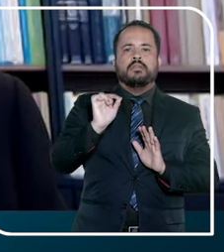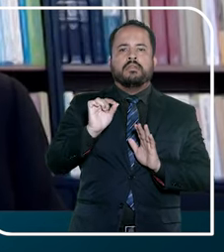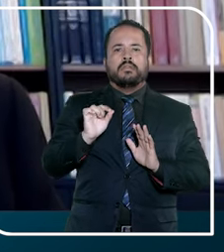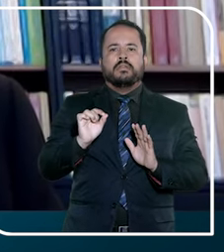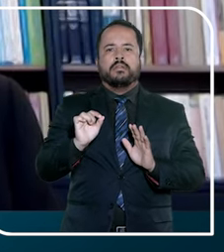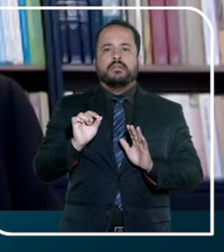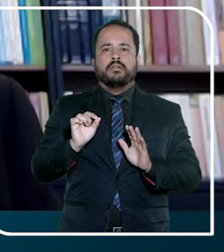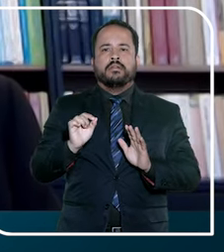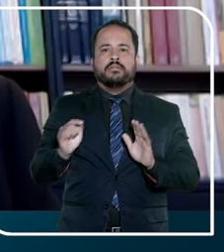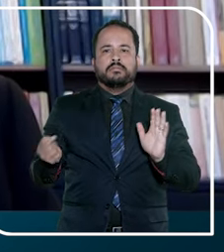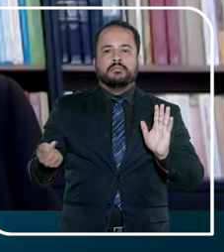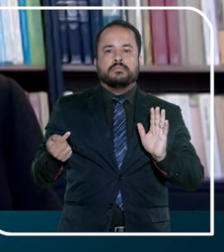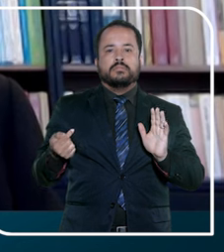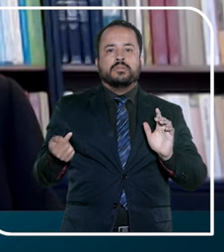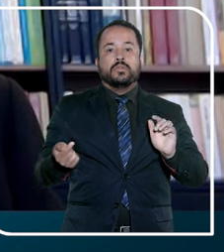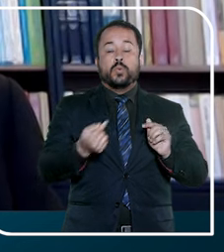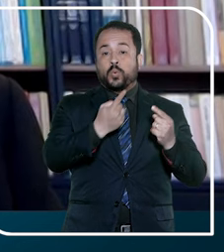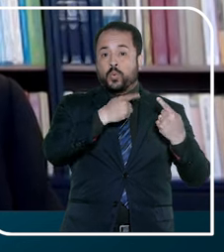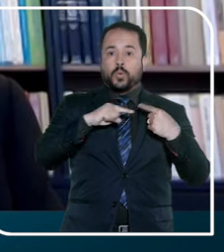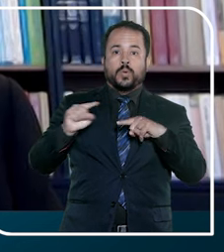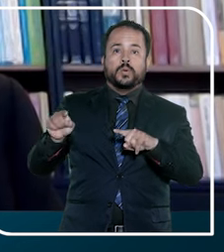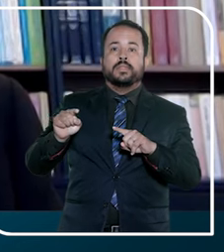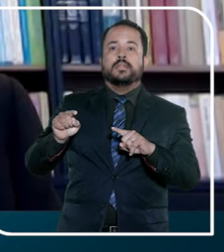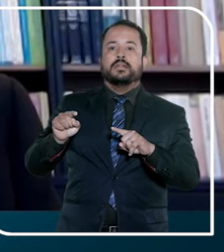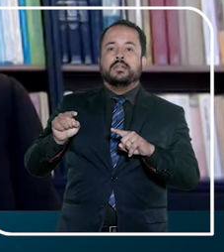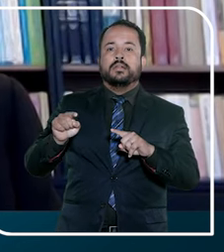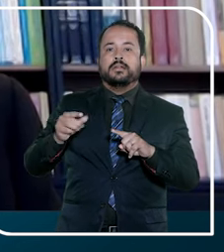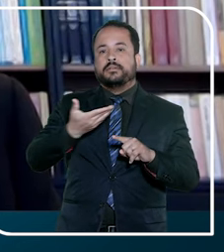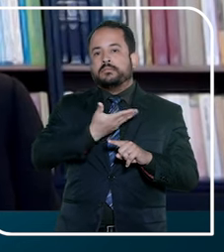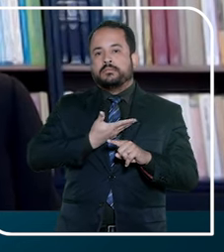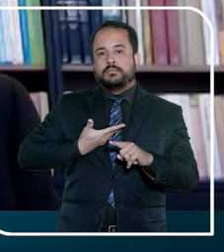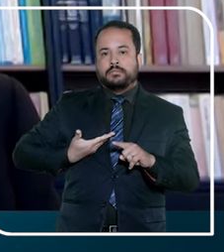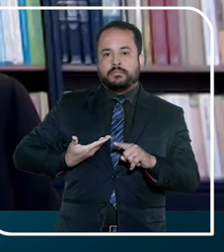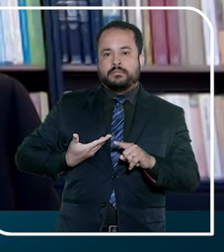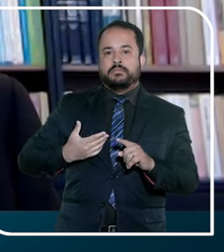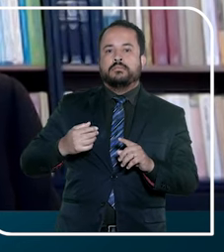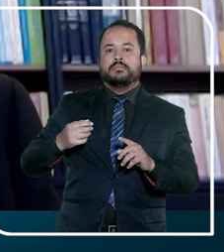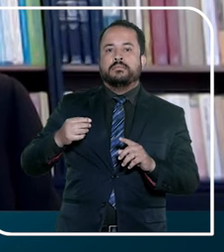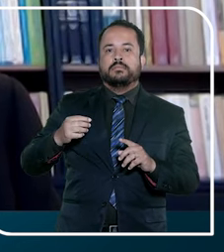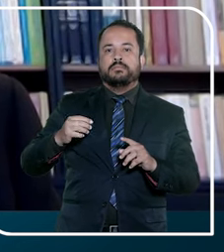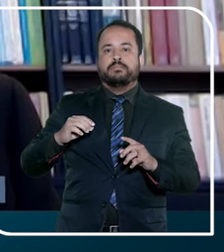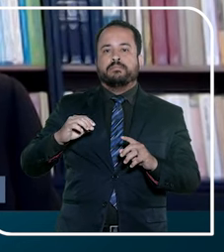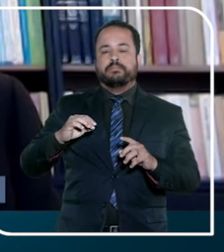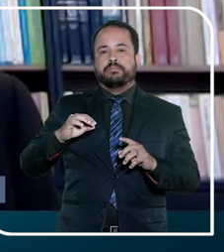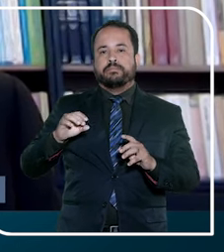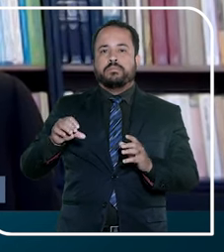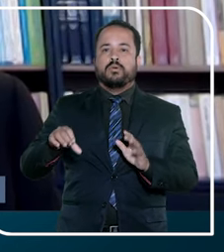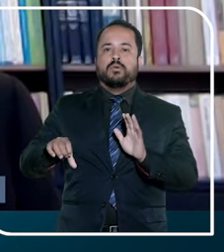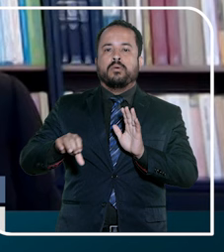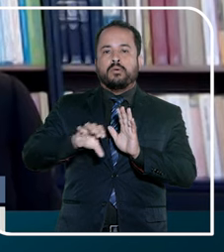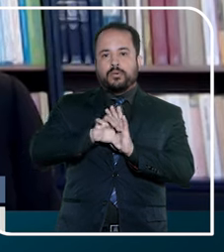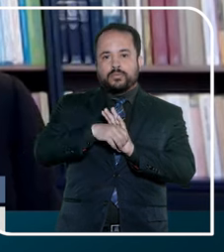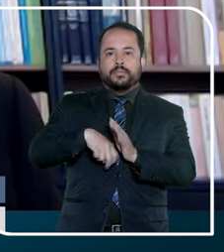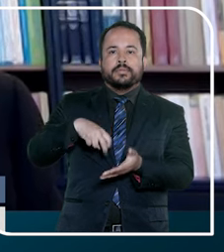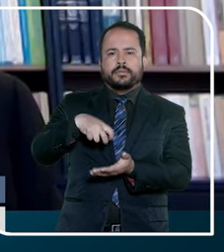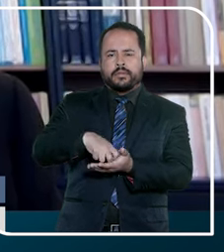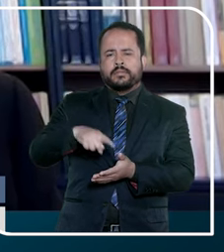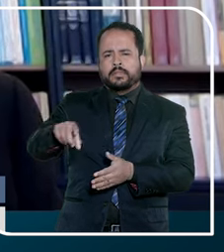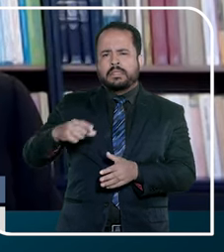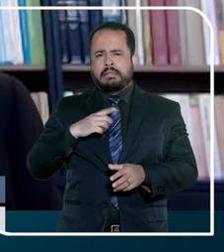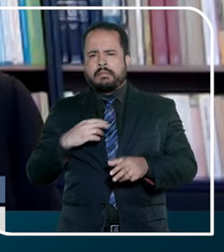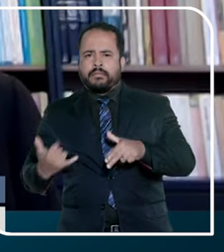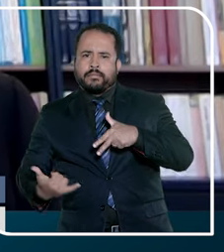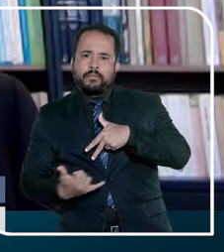dos crimes contra administração pública do Código Penal mas como qualquer crime que tenha como vítima o estado